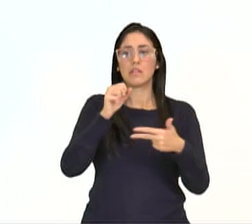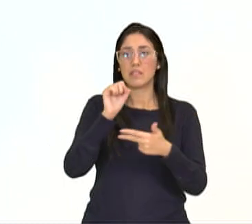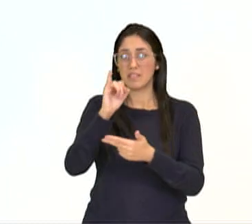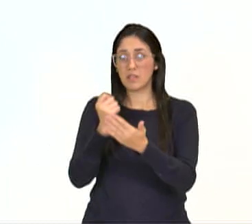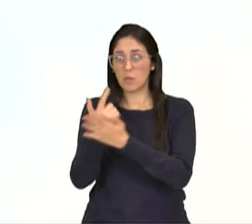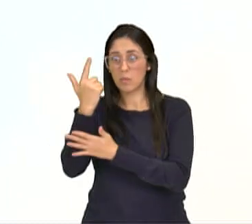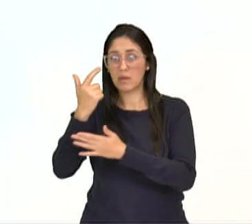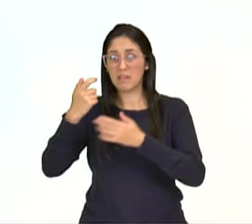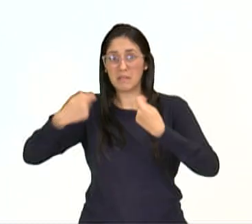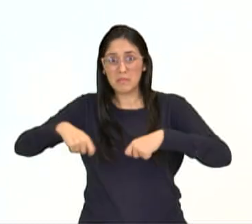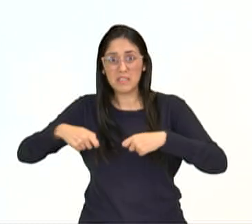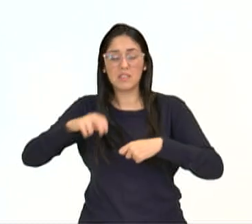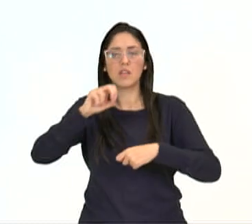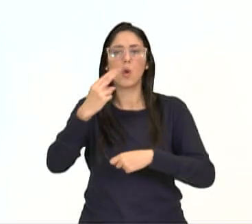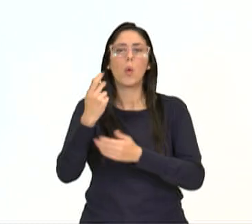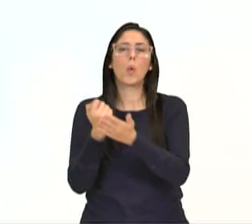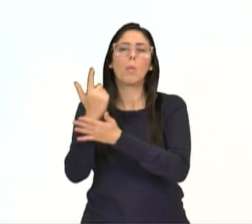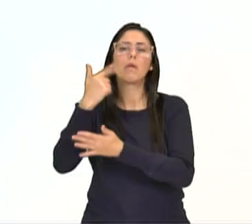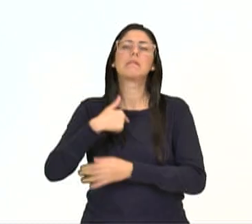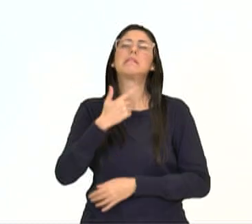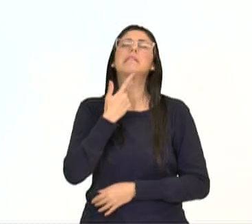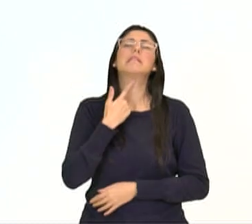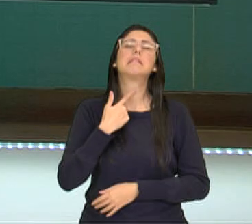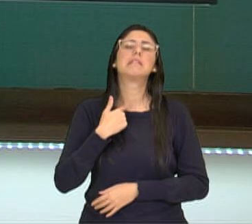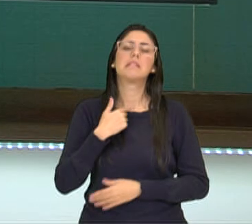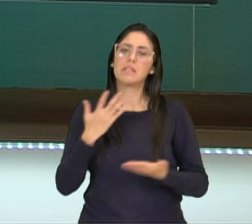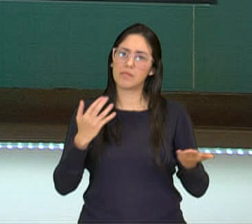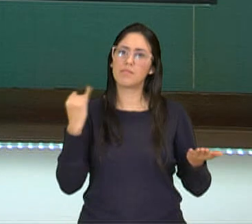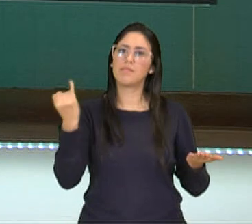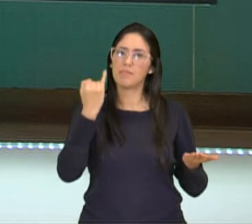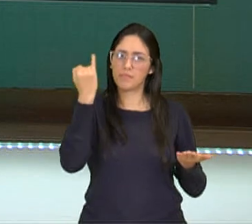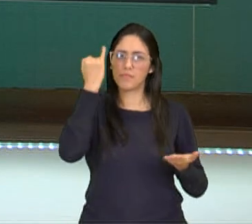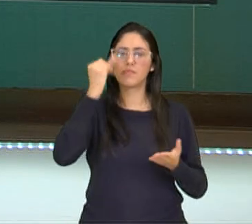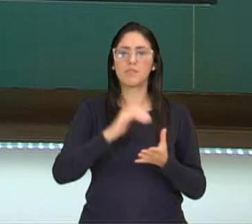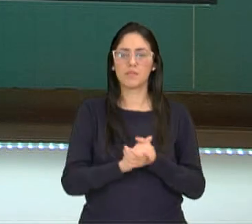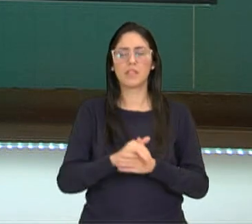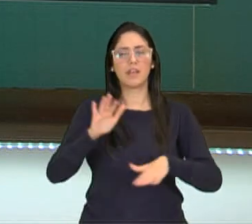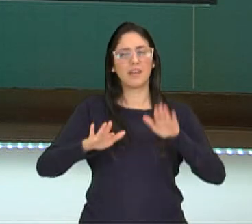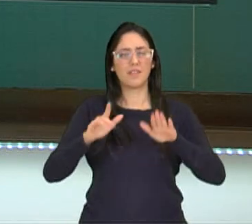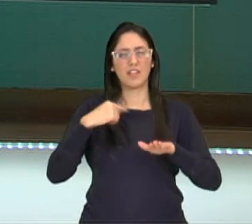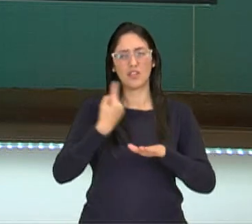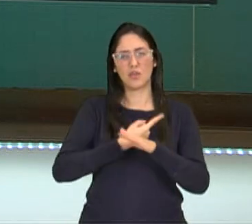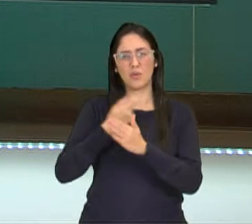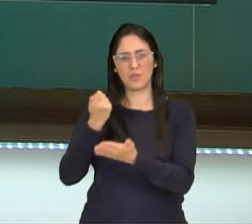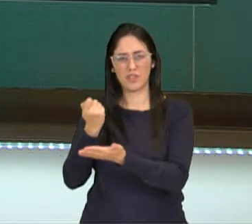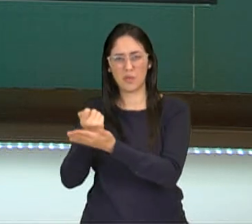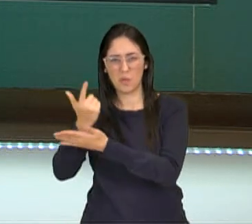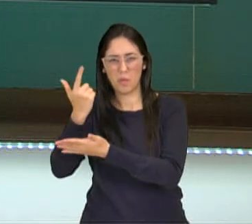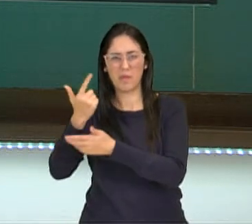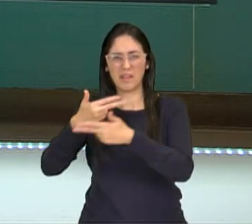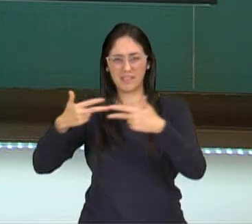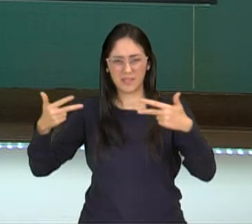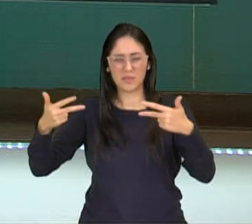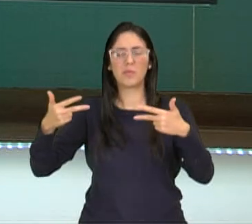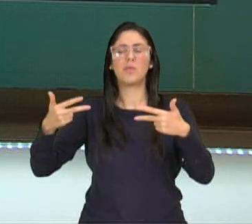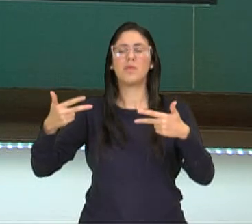é importante? Eu tenho certeza que sim. Muita gente às vezes vai fazer compras e vai por